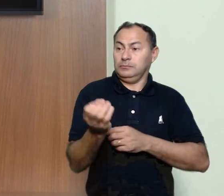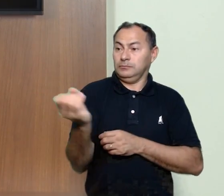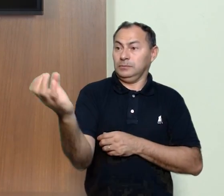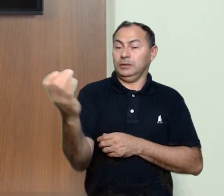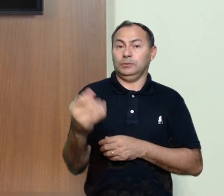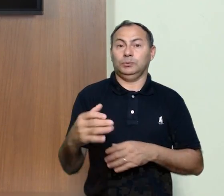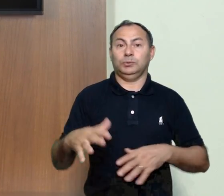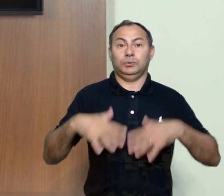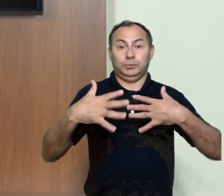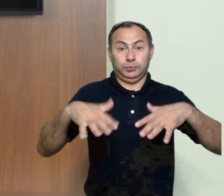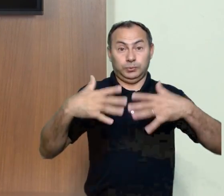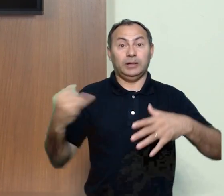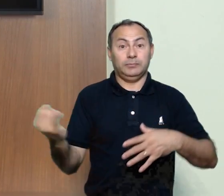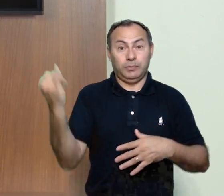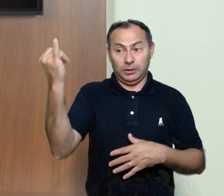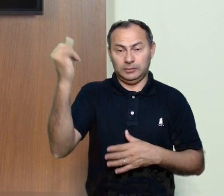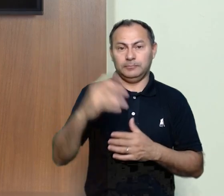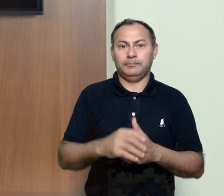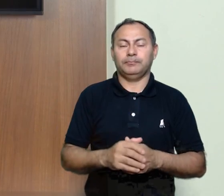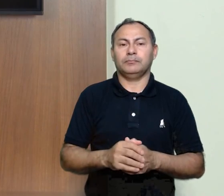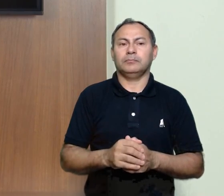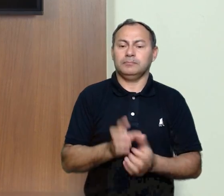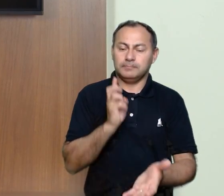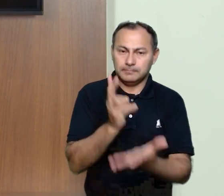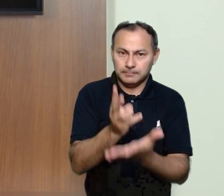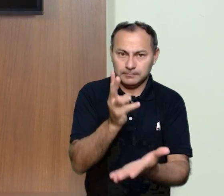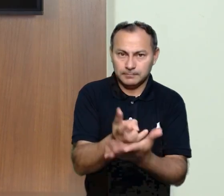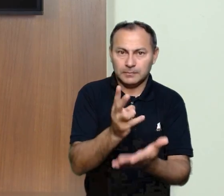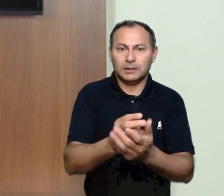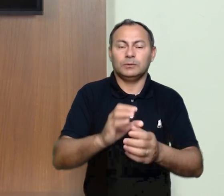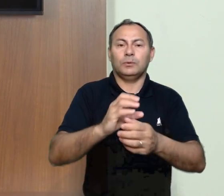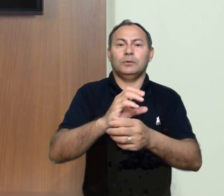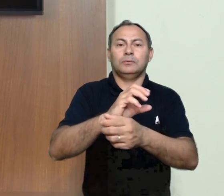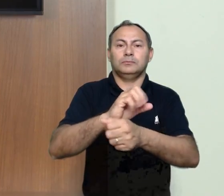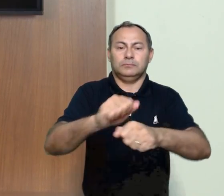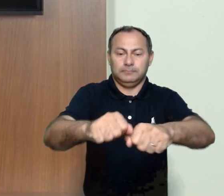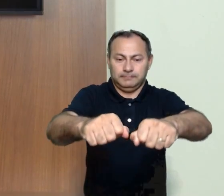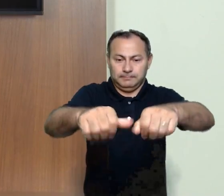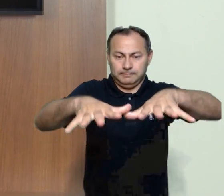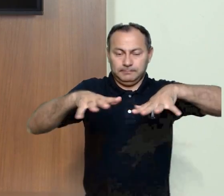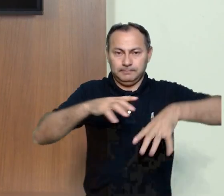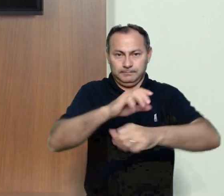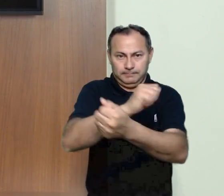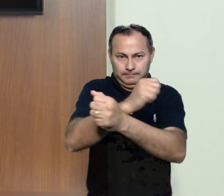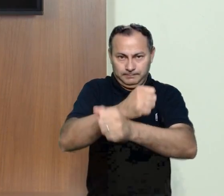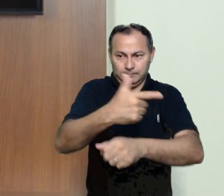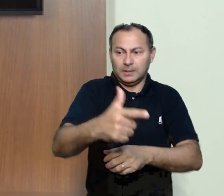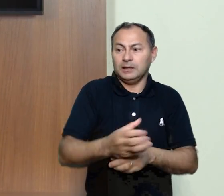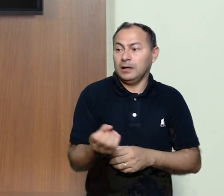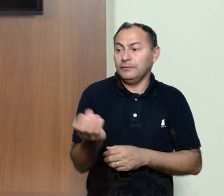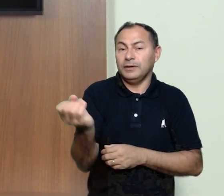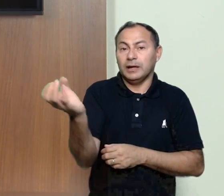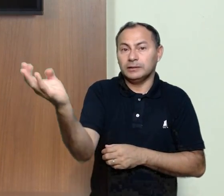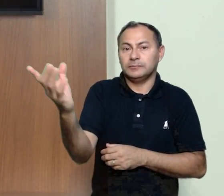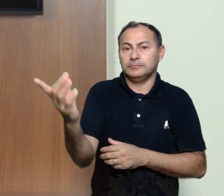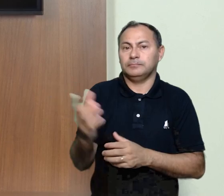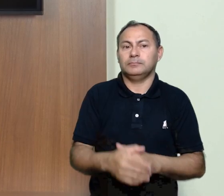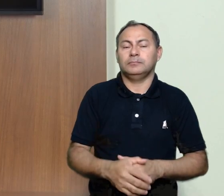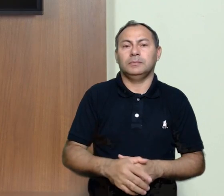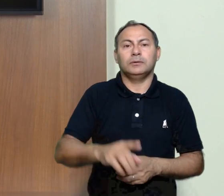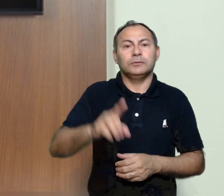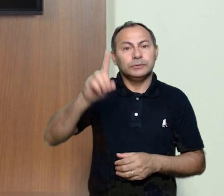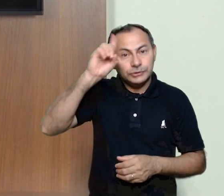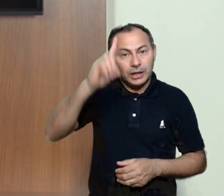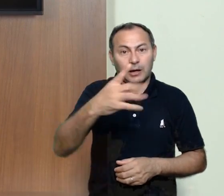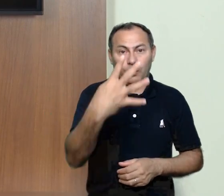altamente significativa para a continuidade do concílio. Esta viagem, em 4